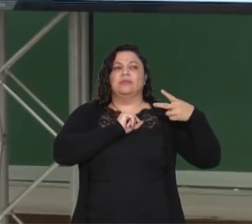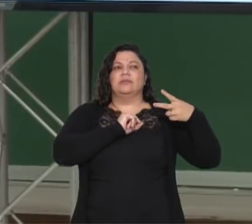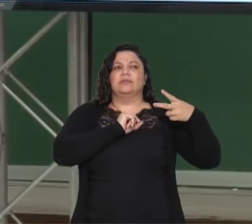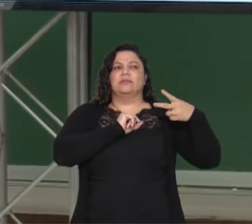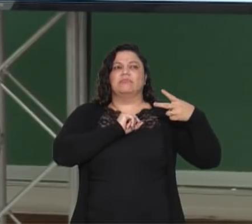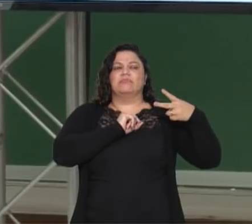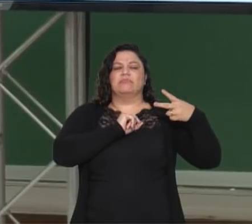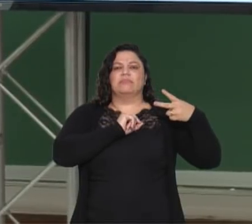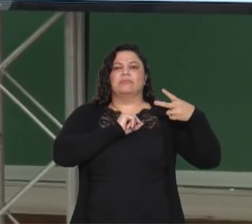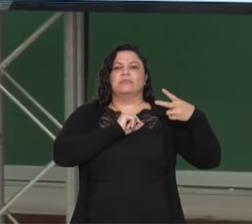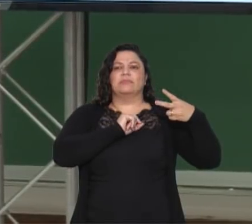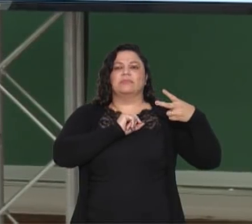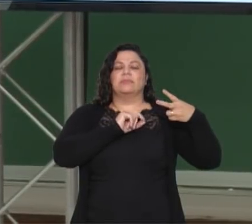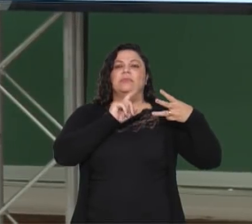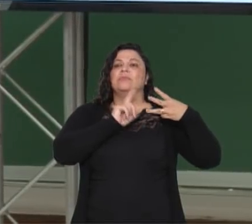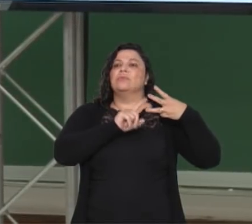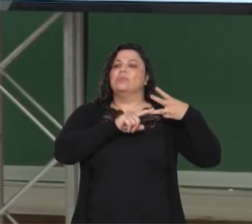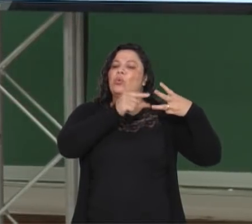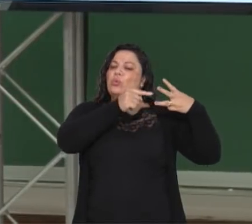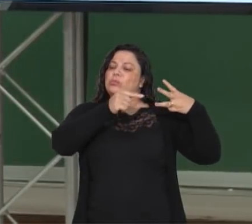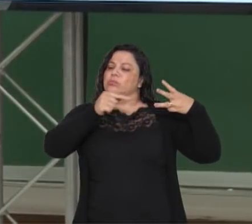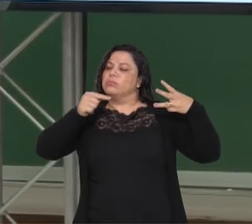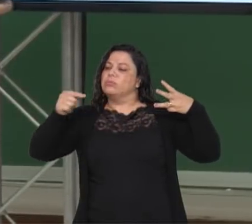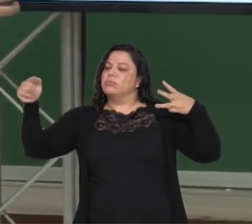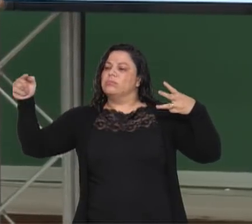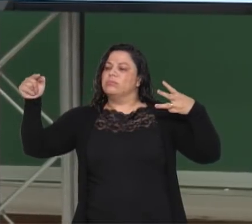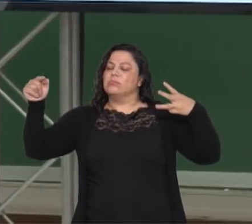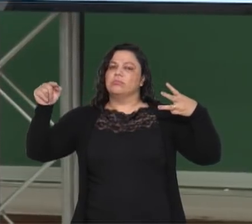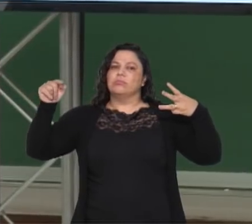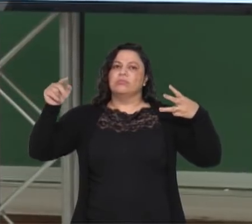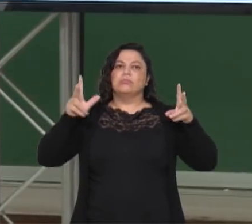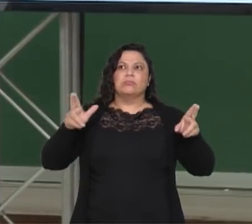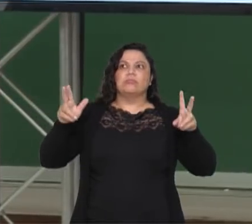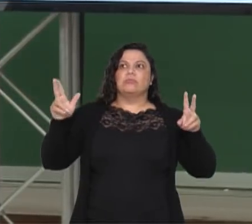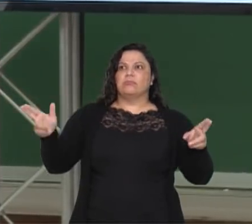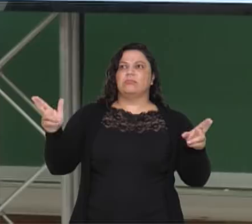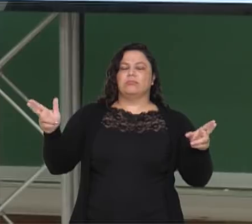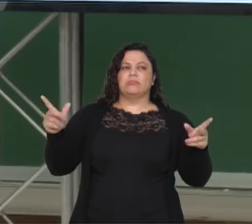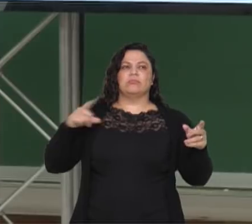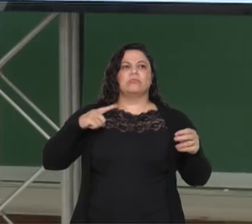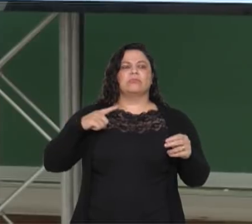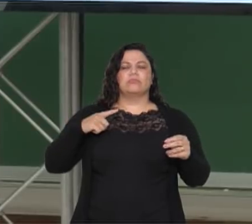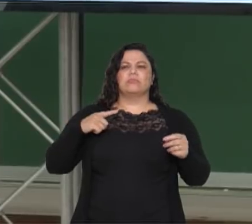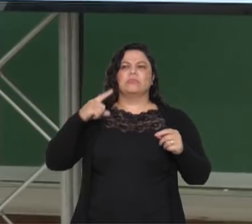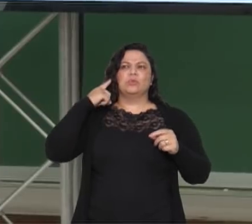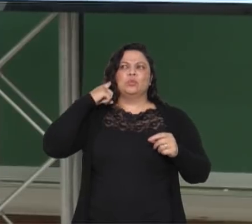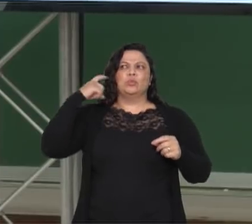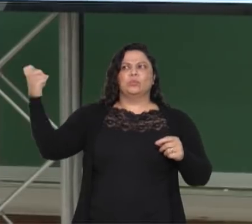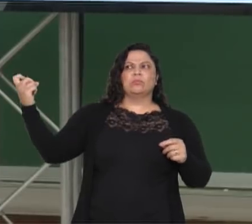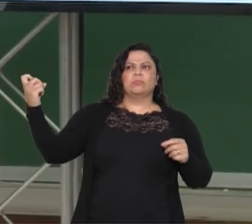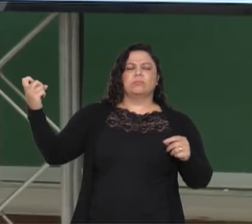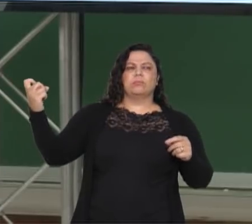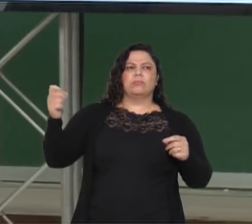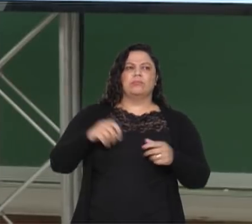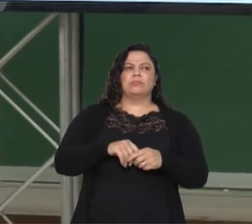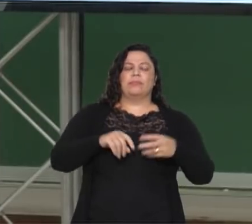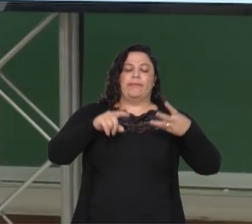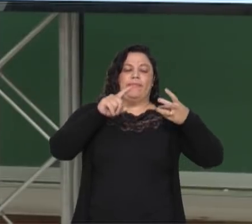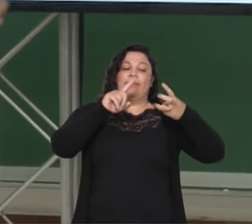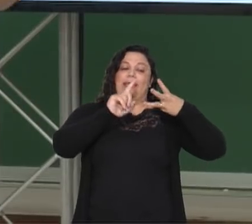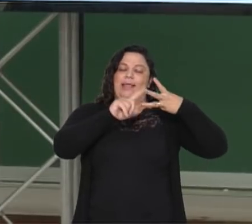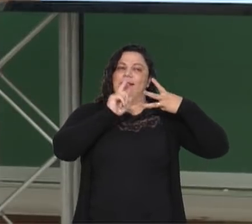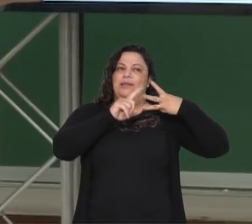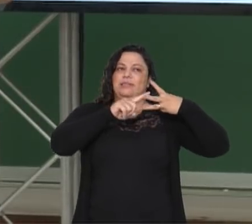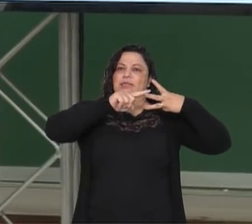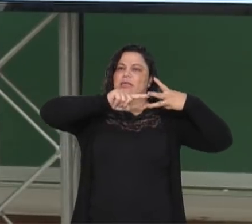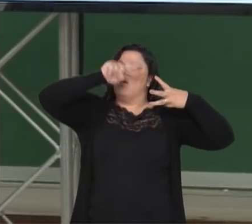É ao mesmo tempo que ocorre o som, reparem. Porém, aqui tem muito mais vibrações, que